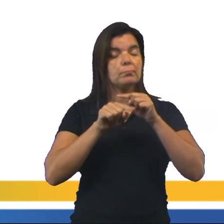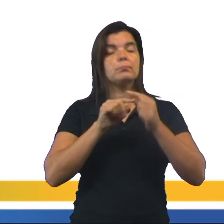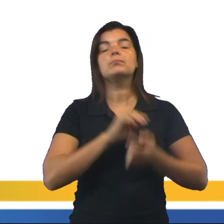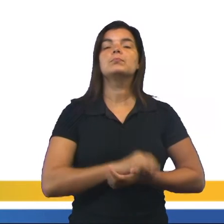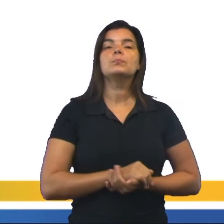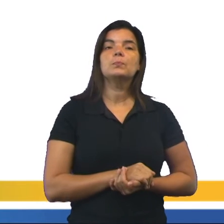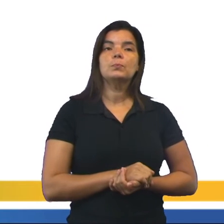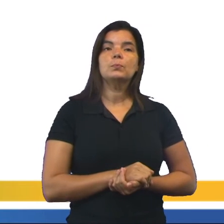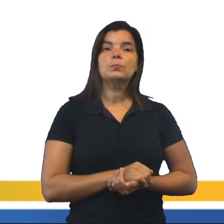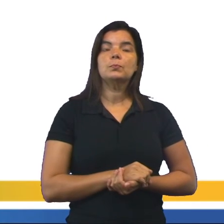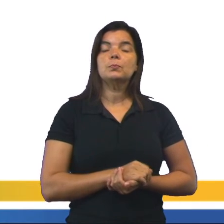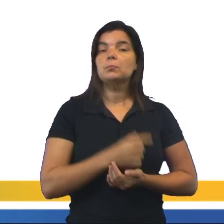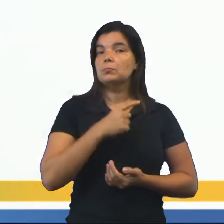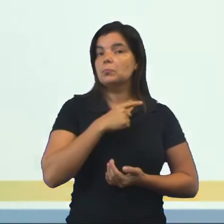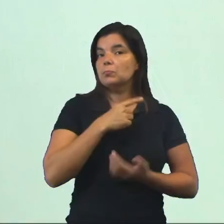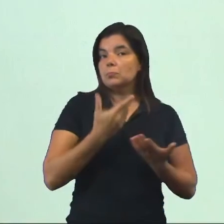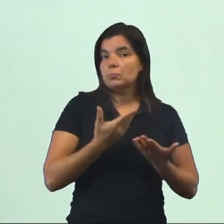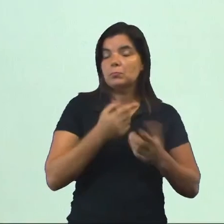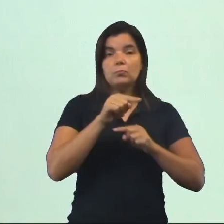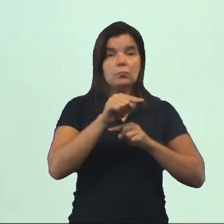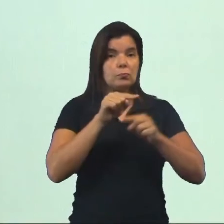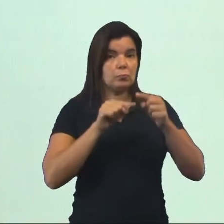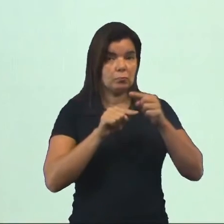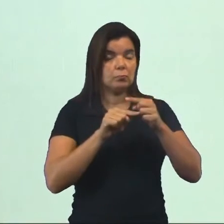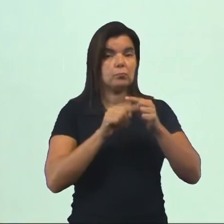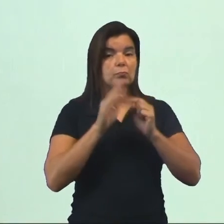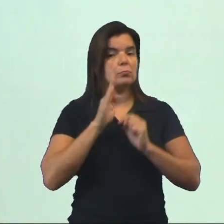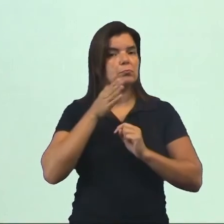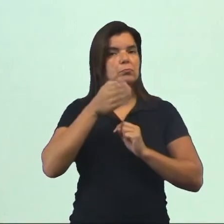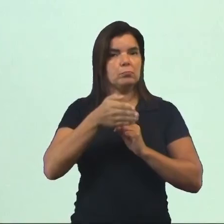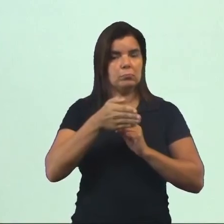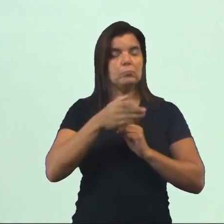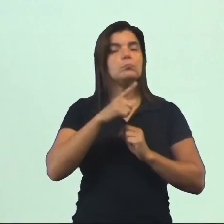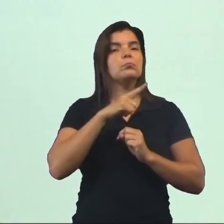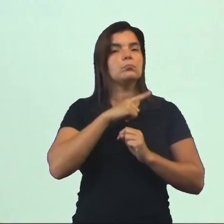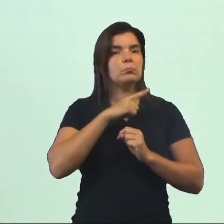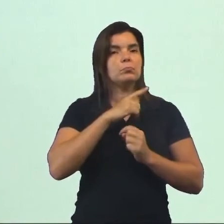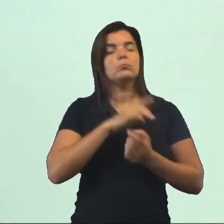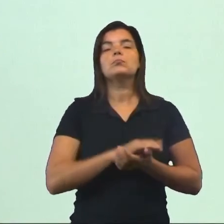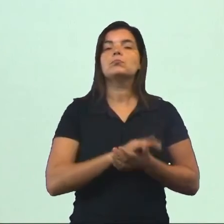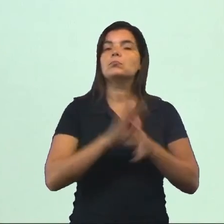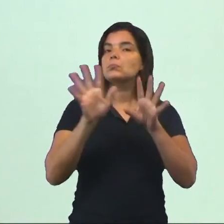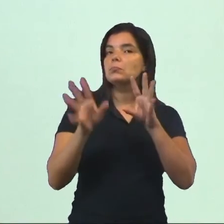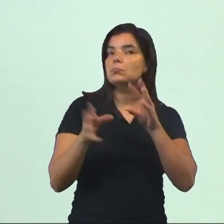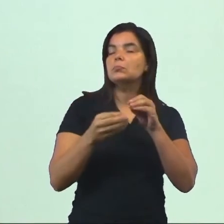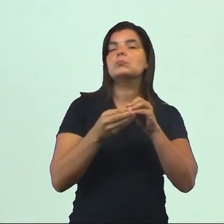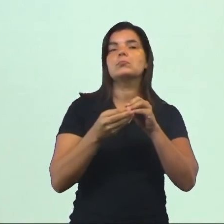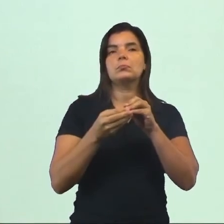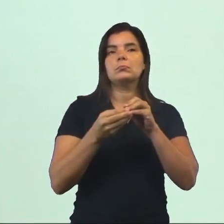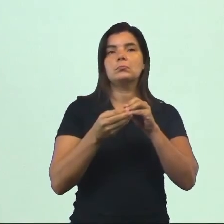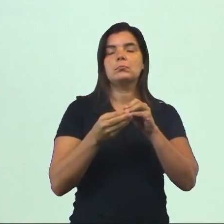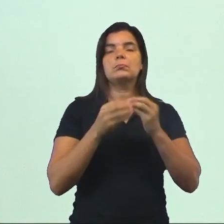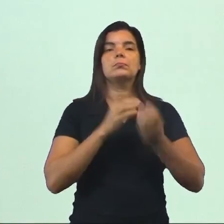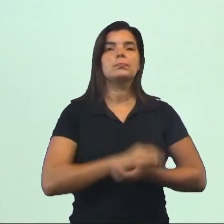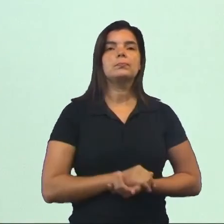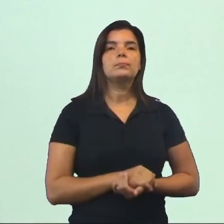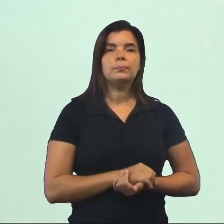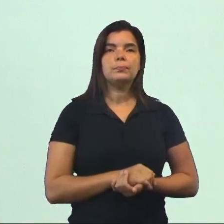seja, como não dá para fazer uma divisão direta, a gente faz a simplificação,